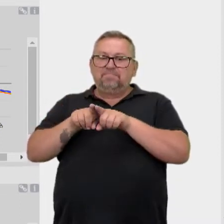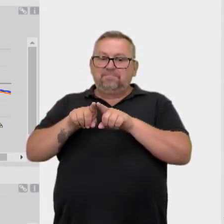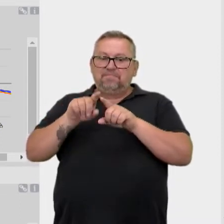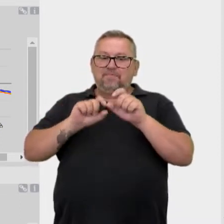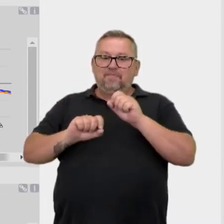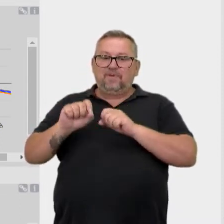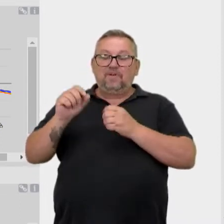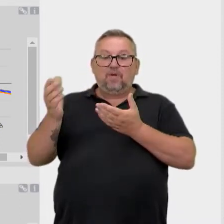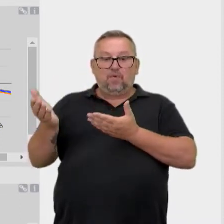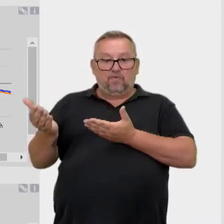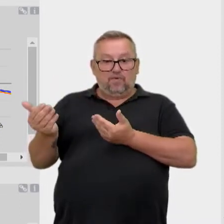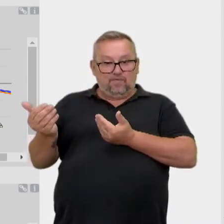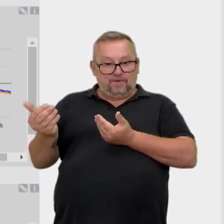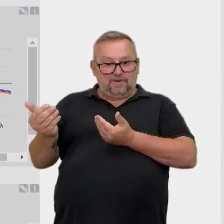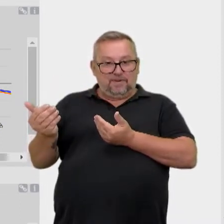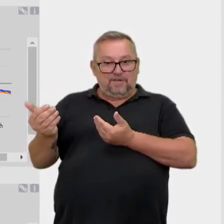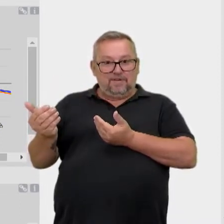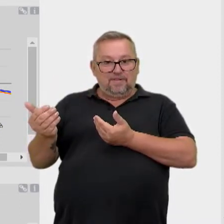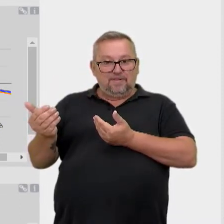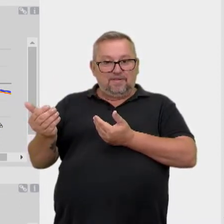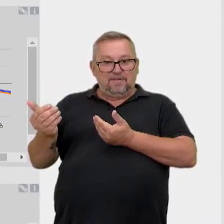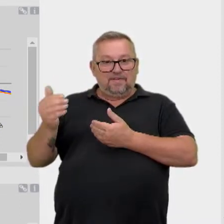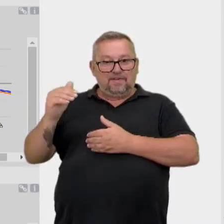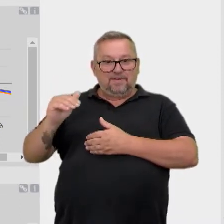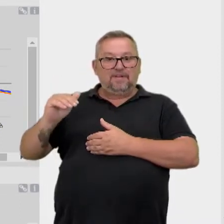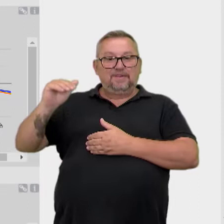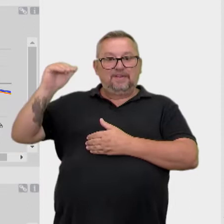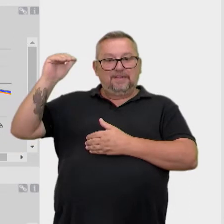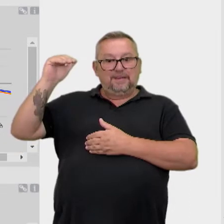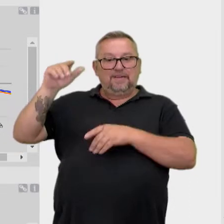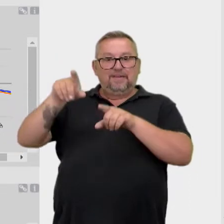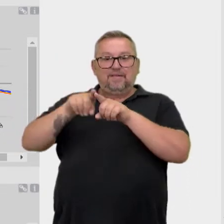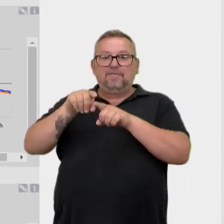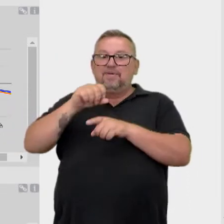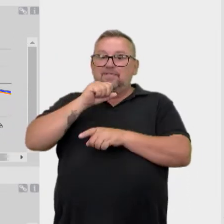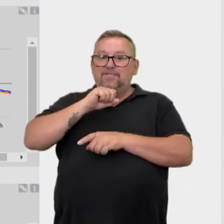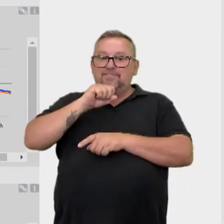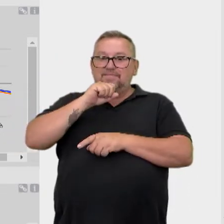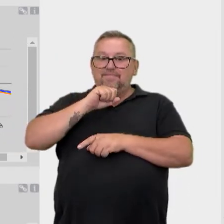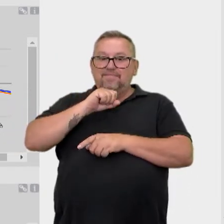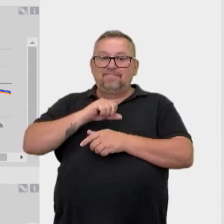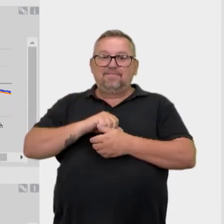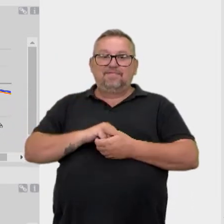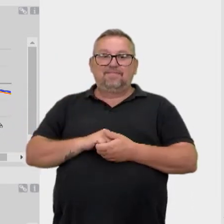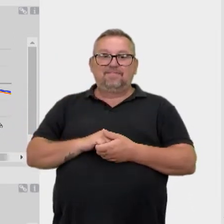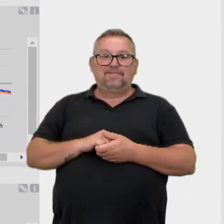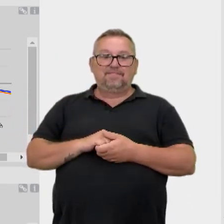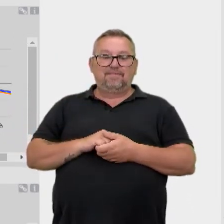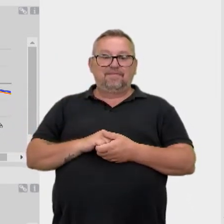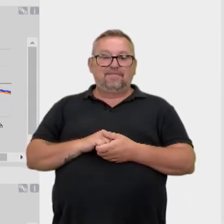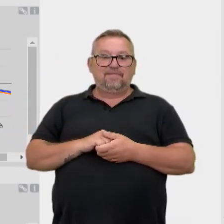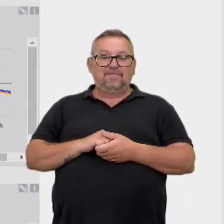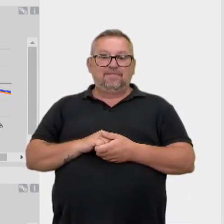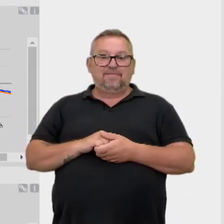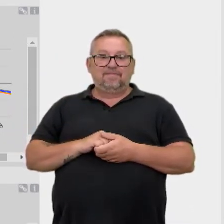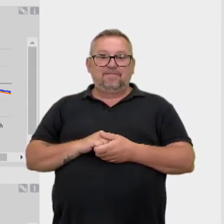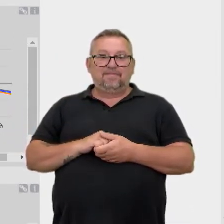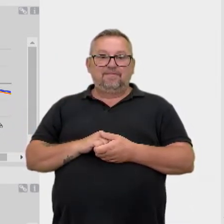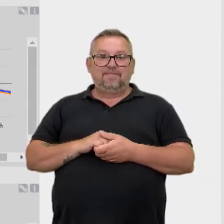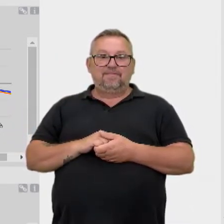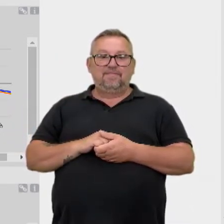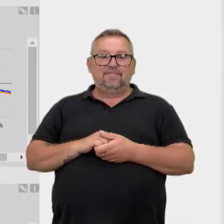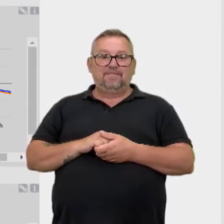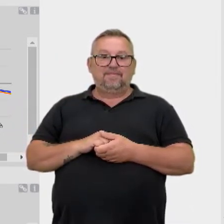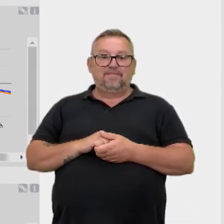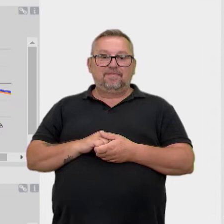aos jovens, aos adultos e aos idosos. Eu vejo que os idosos ainda estão numa projeção baixa, mas